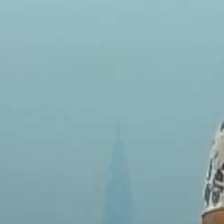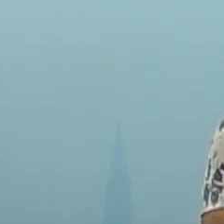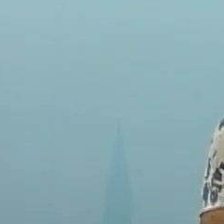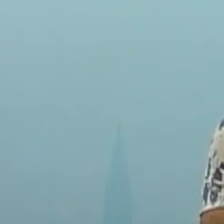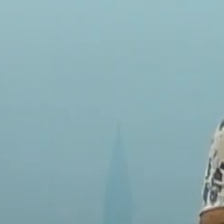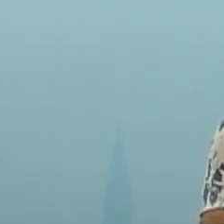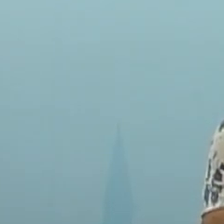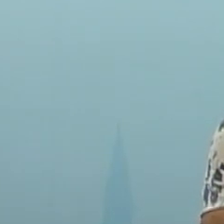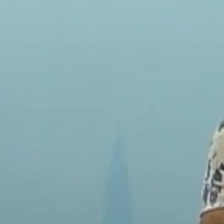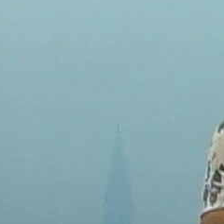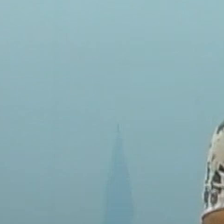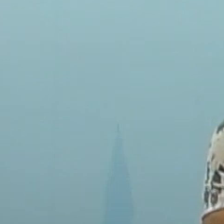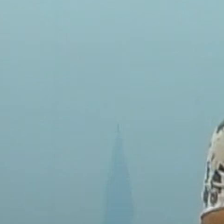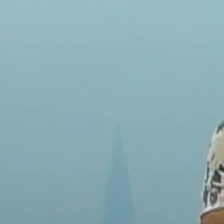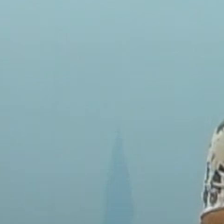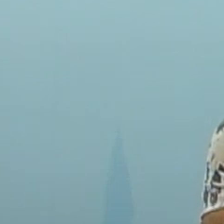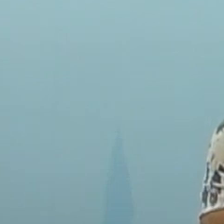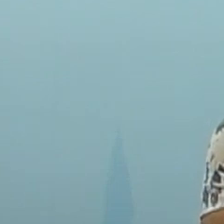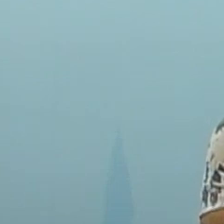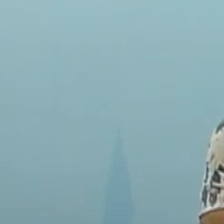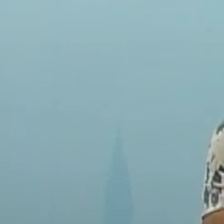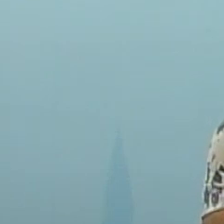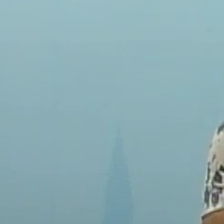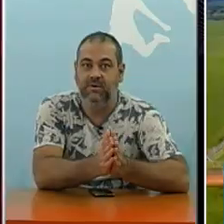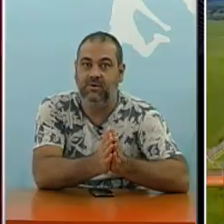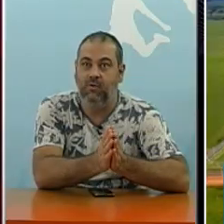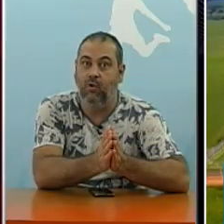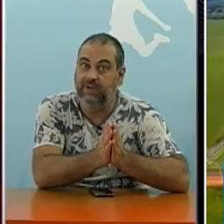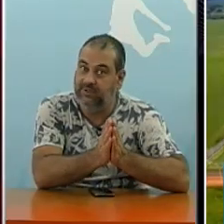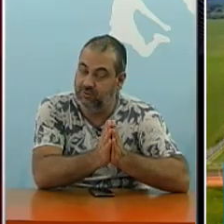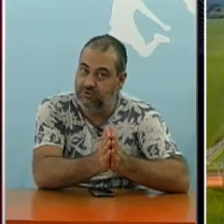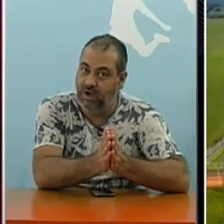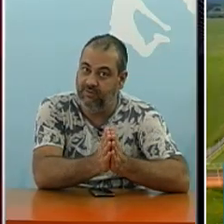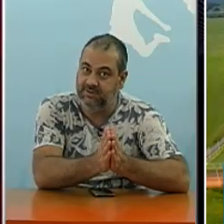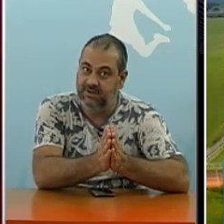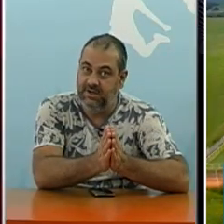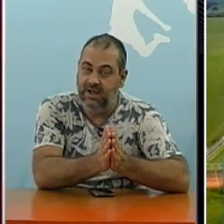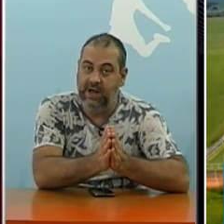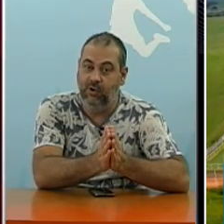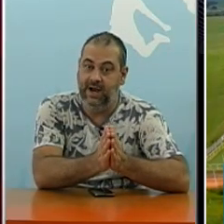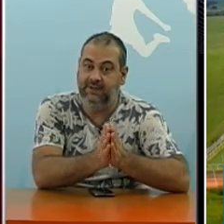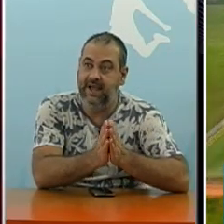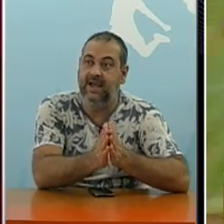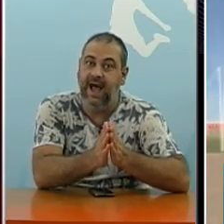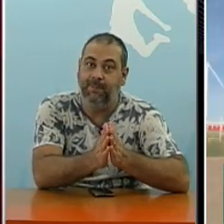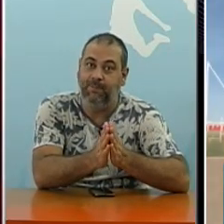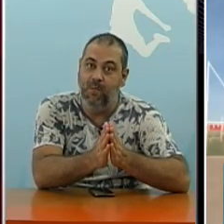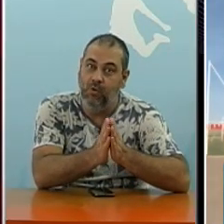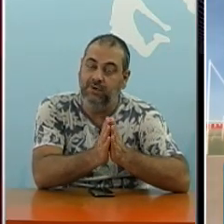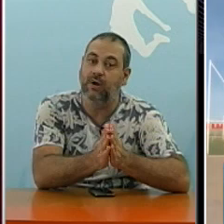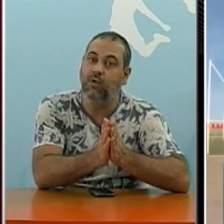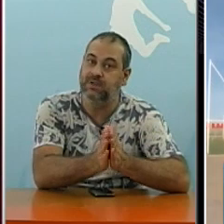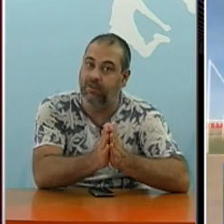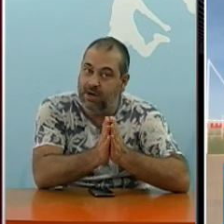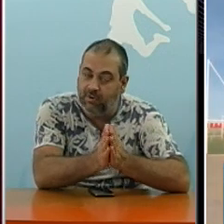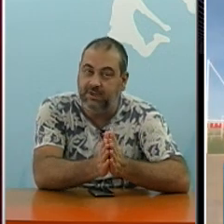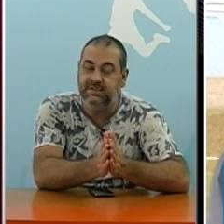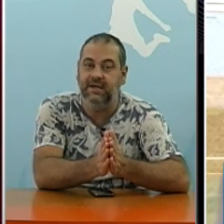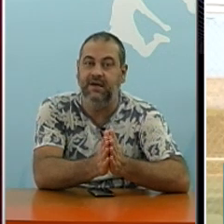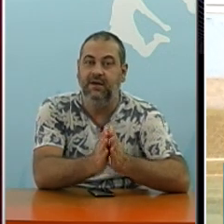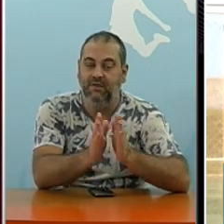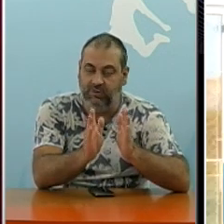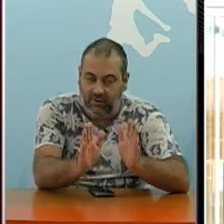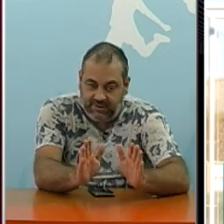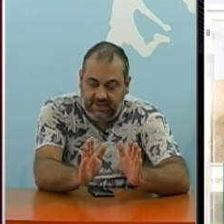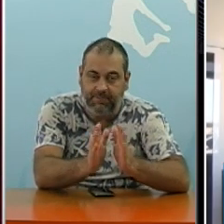poder colocar jogadores no lugar que saíram. Contratações novas. Agora, até lá, muita coisa pode